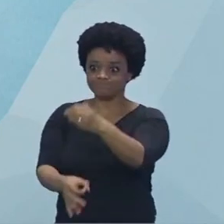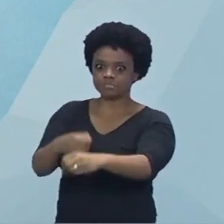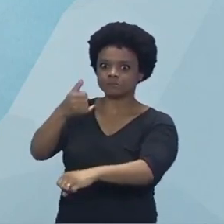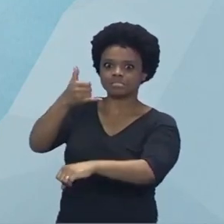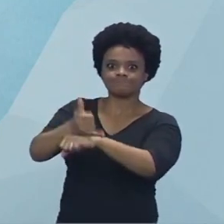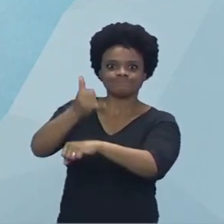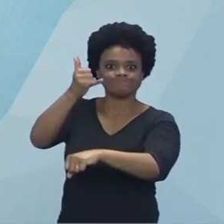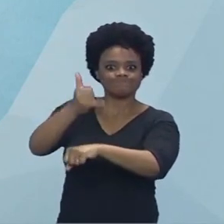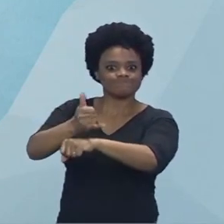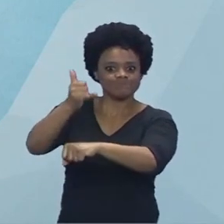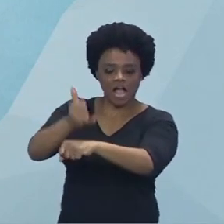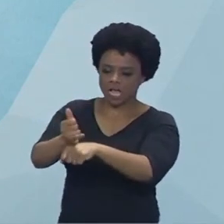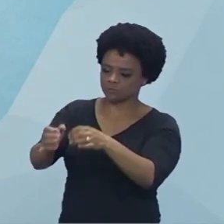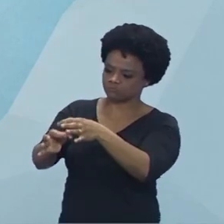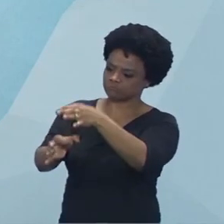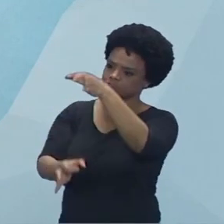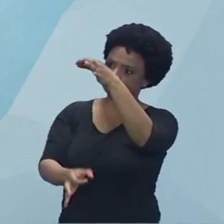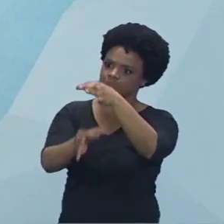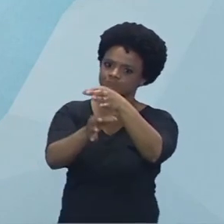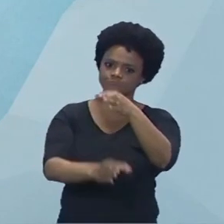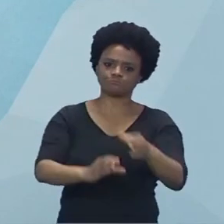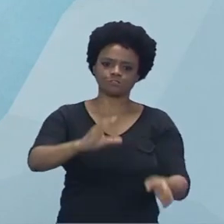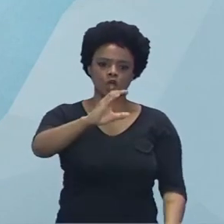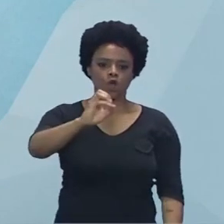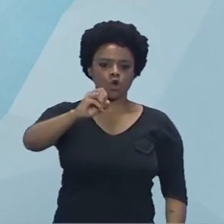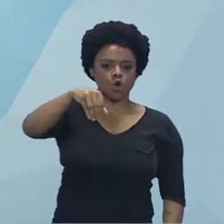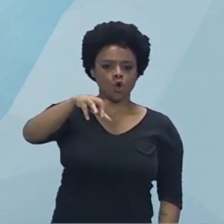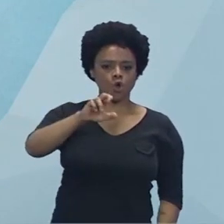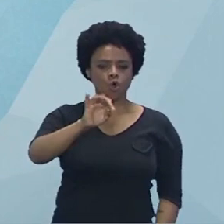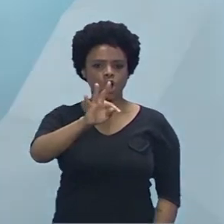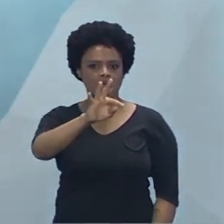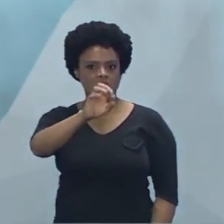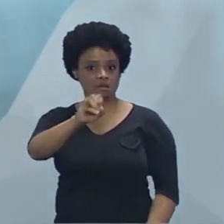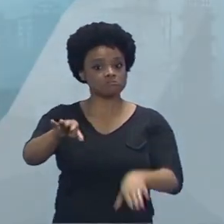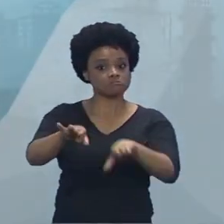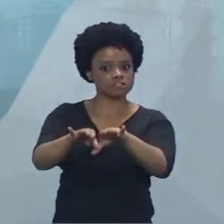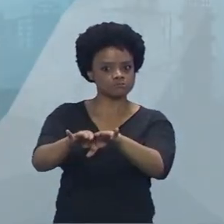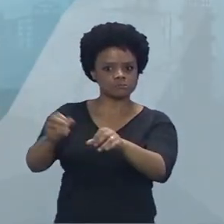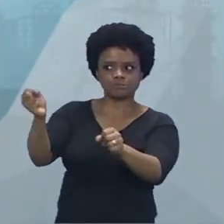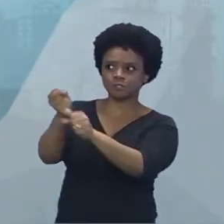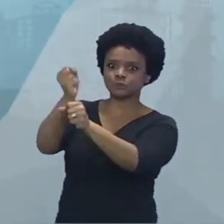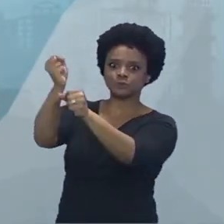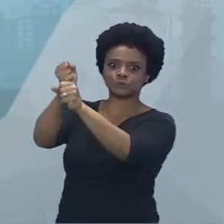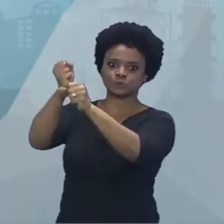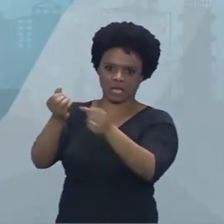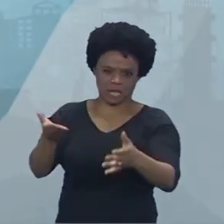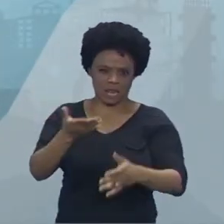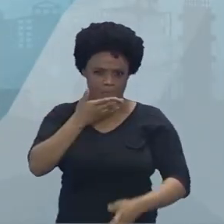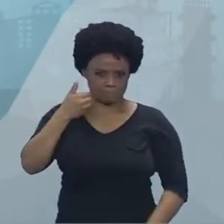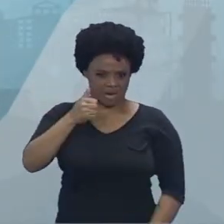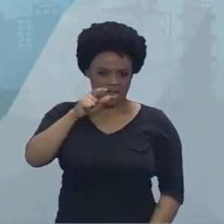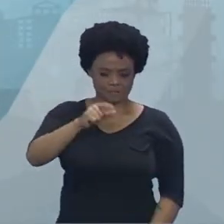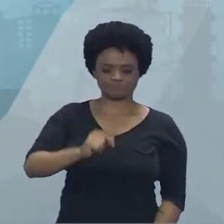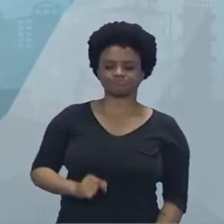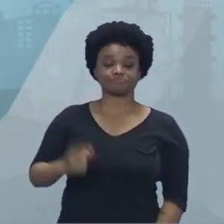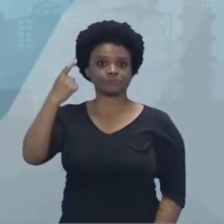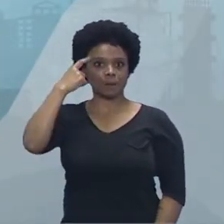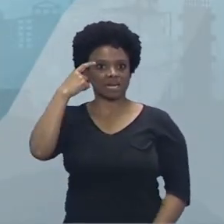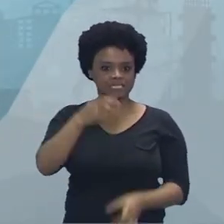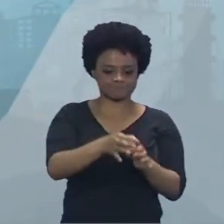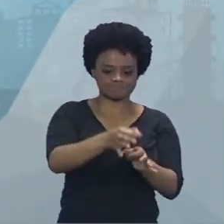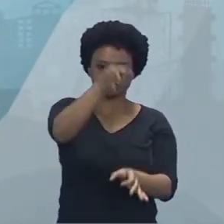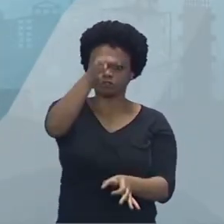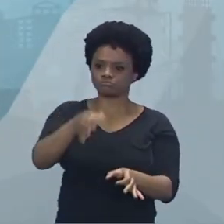das lajes ou das alvenarias nas estruturas prediais. Para entender melhor, imagine uma viga que se apoia em 2